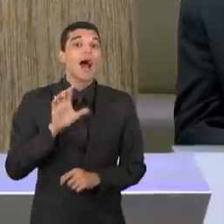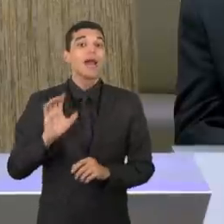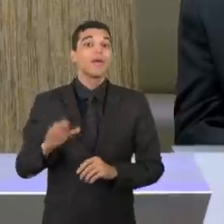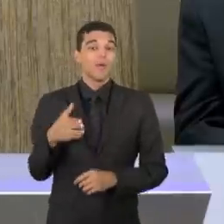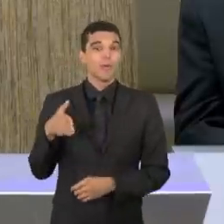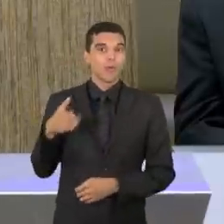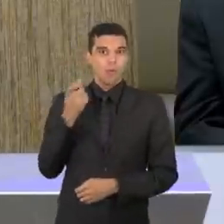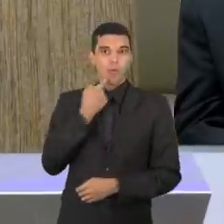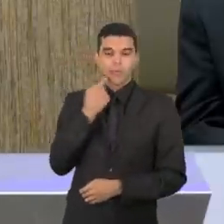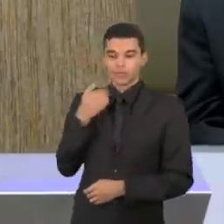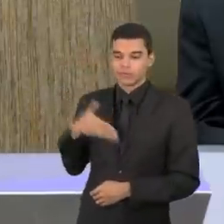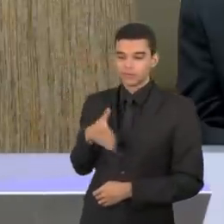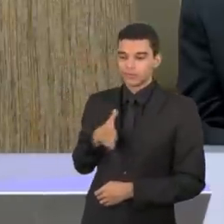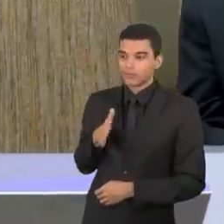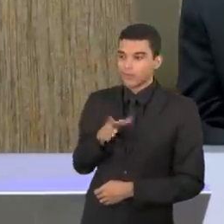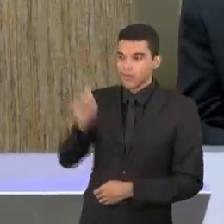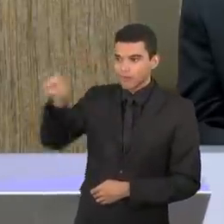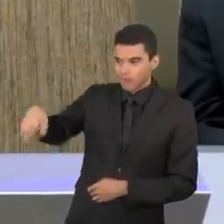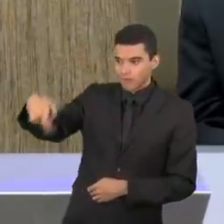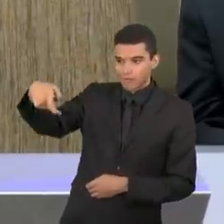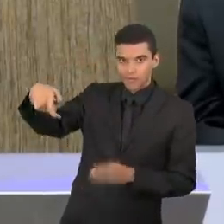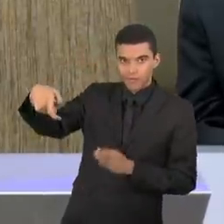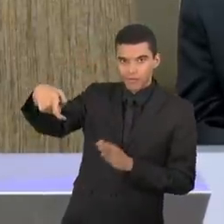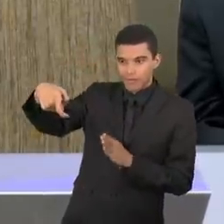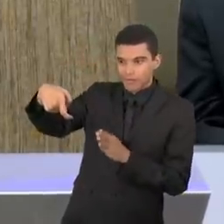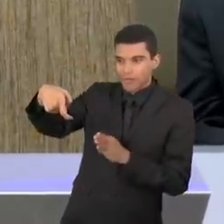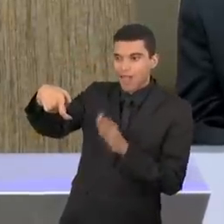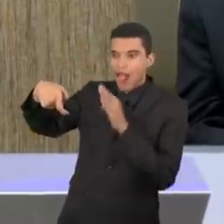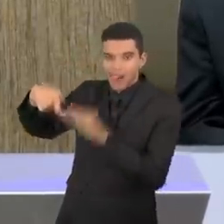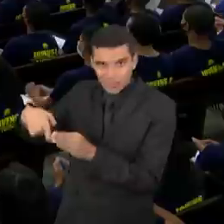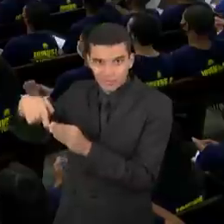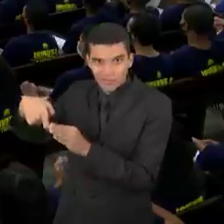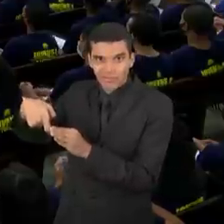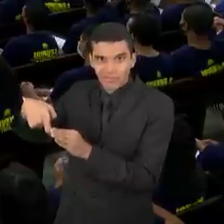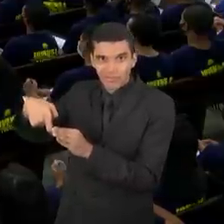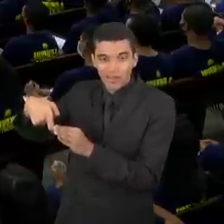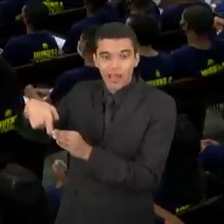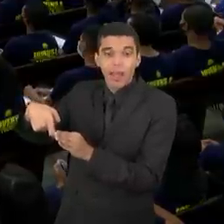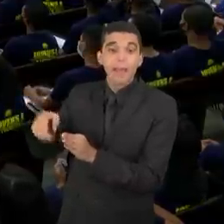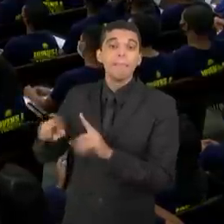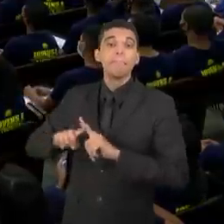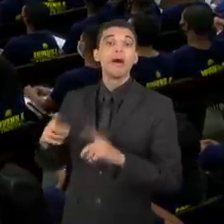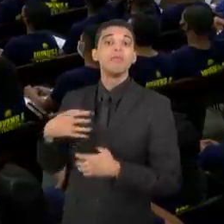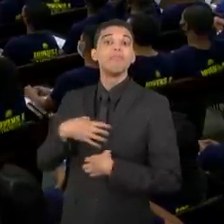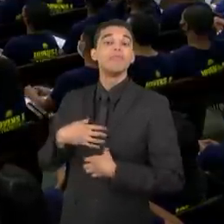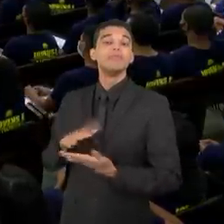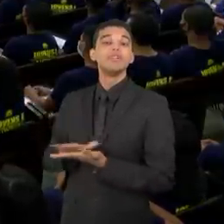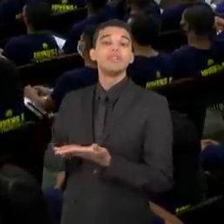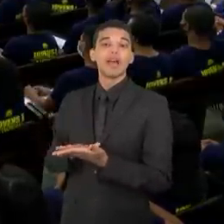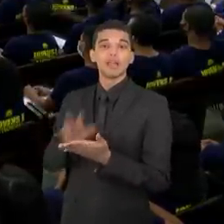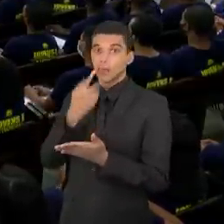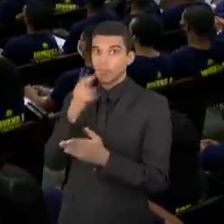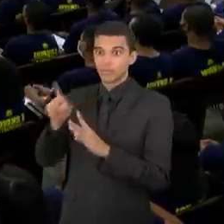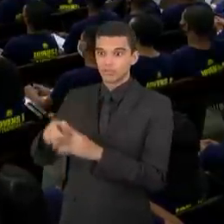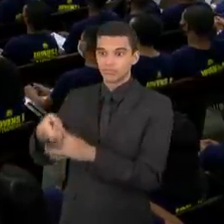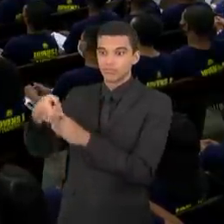Mas a ponta da linha está amarrada no carretel dele.